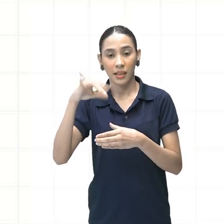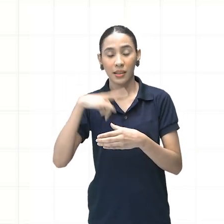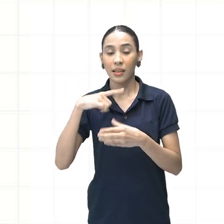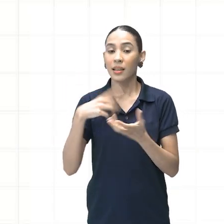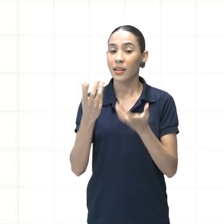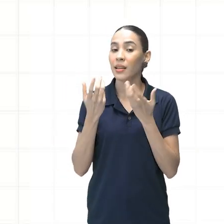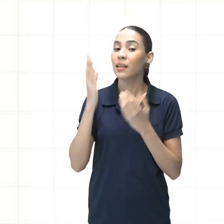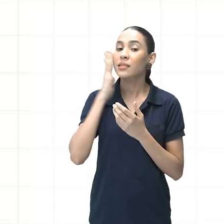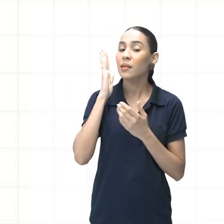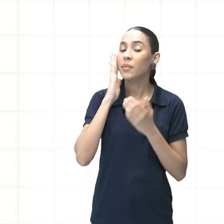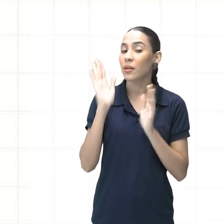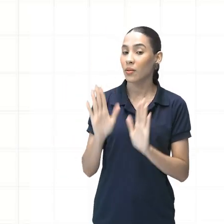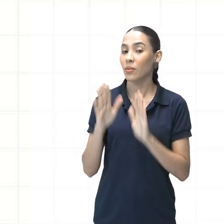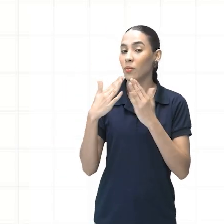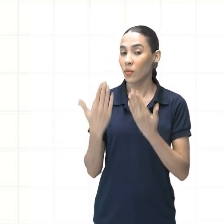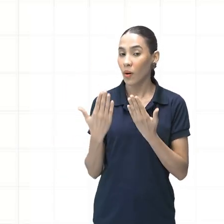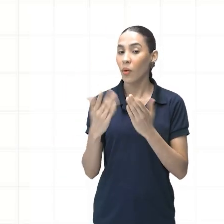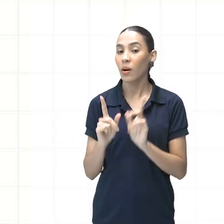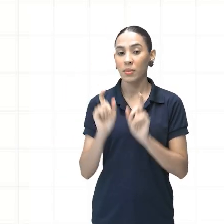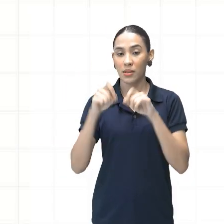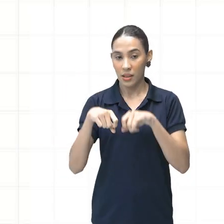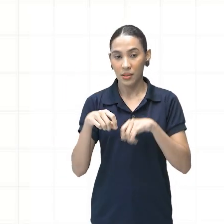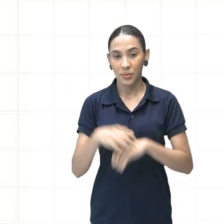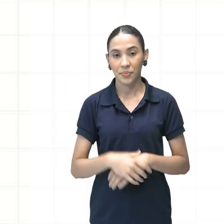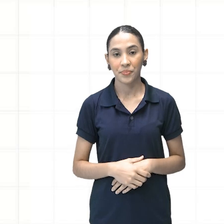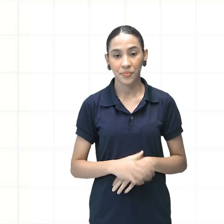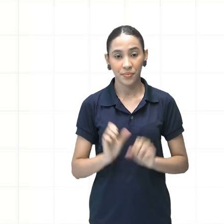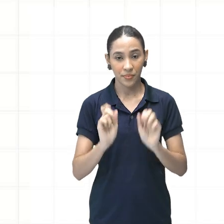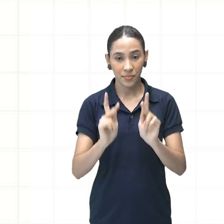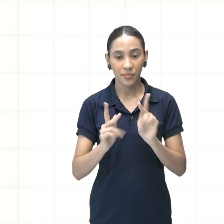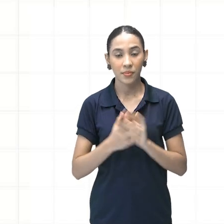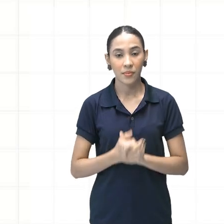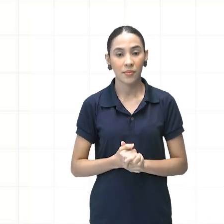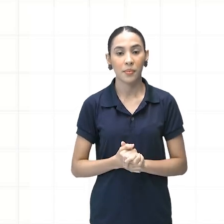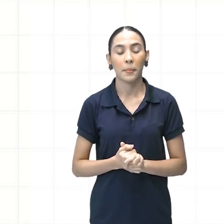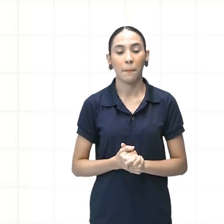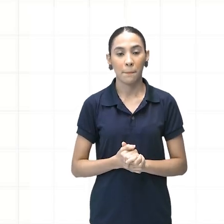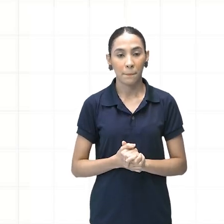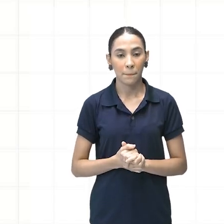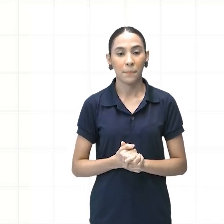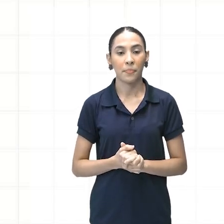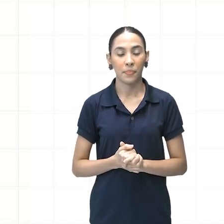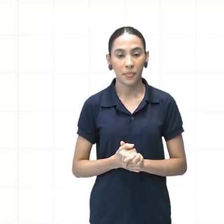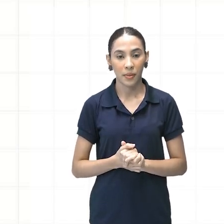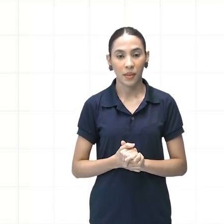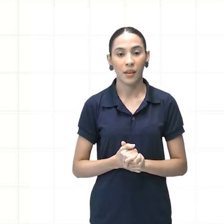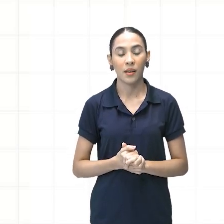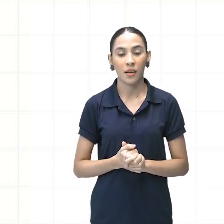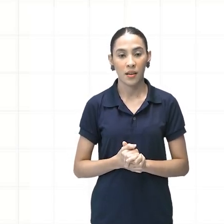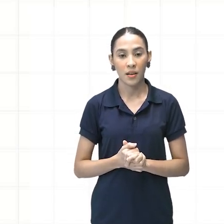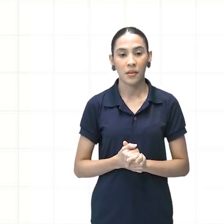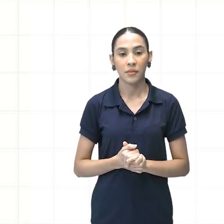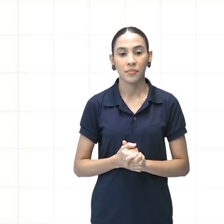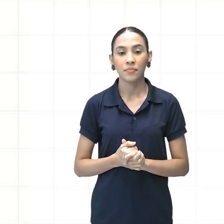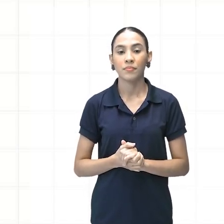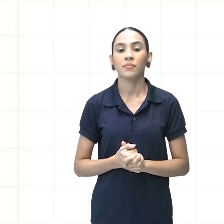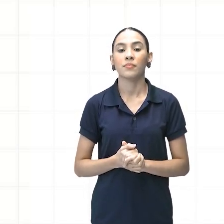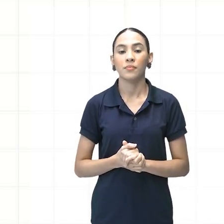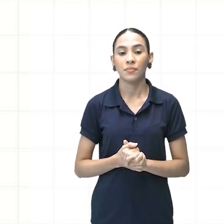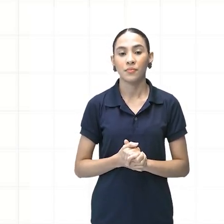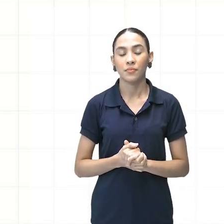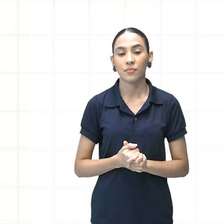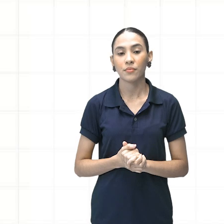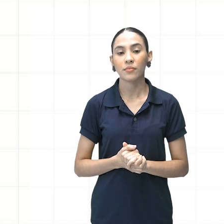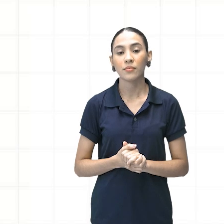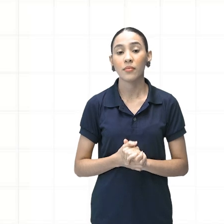quer saber qual seria essa capacidade. Tudo bem? Tranquilo até aí? Tranquilo, professor. Como vamos